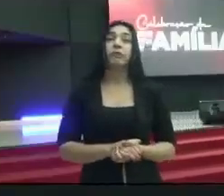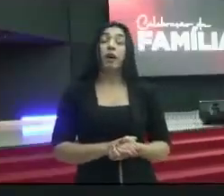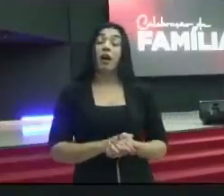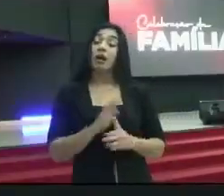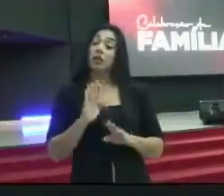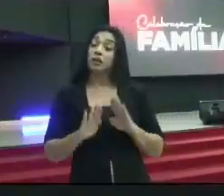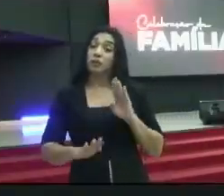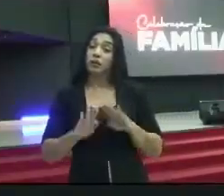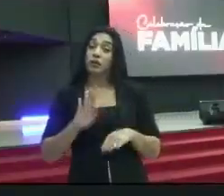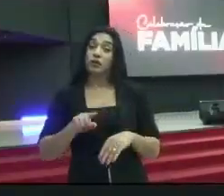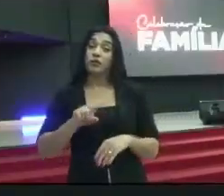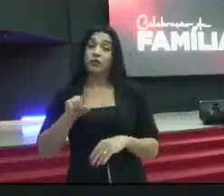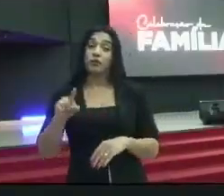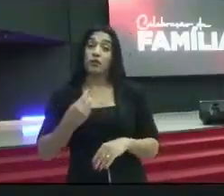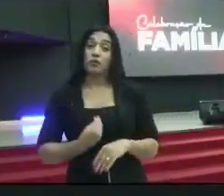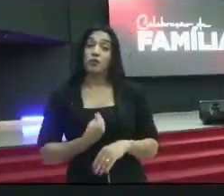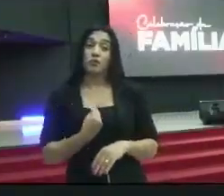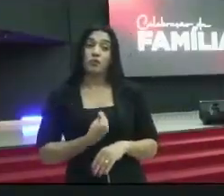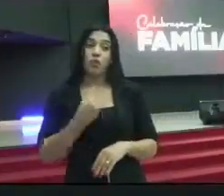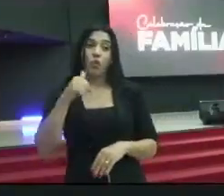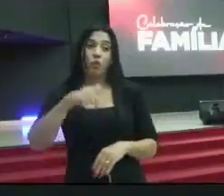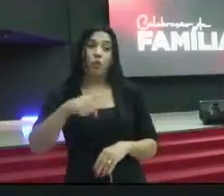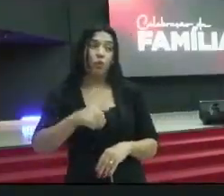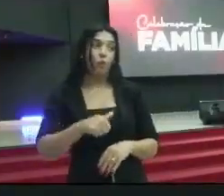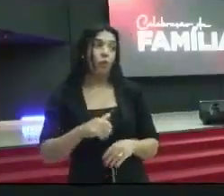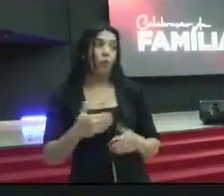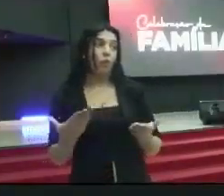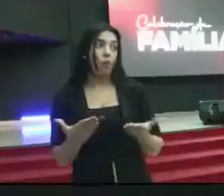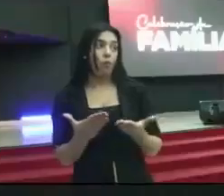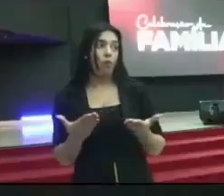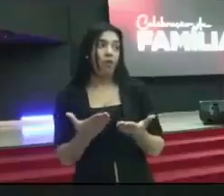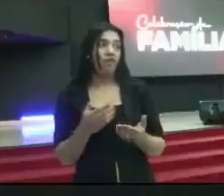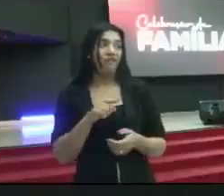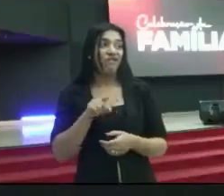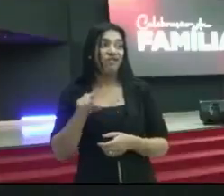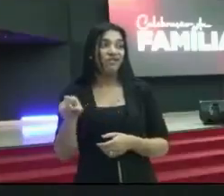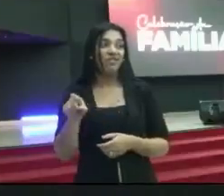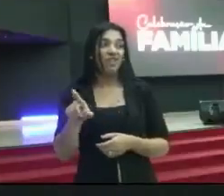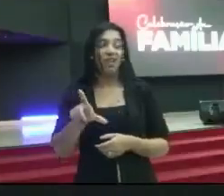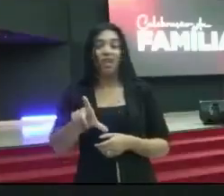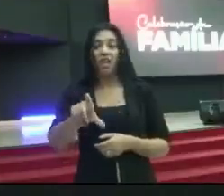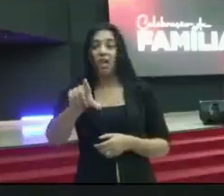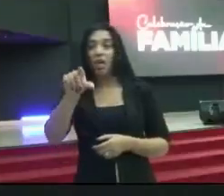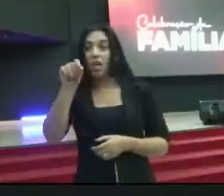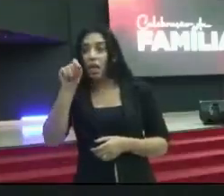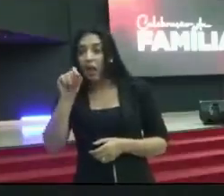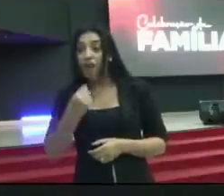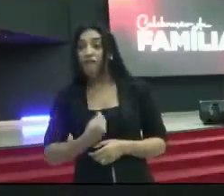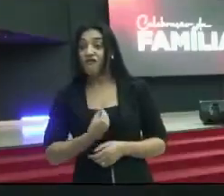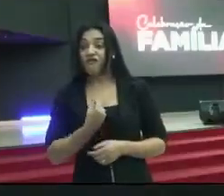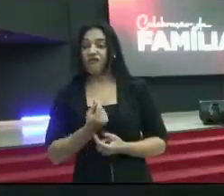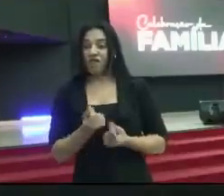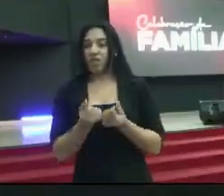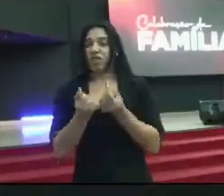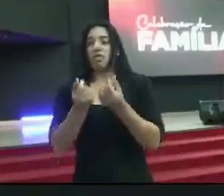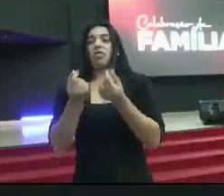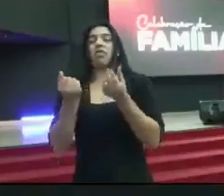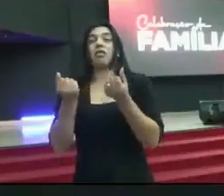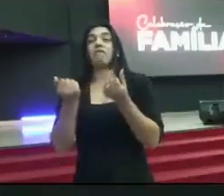Talvez você esteja aqui hoje à noite e você tomou uma decisão quanto à sua vida financeira